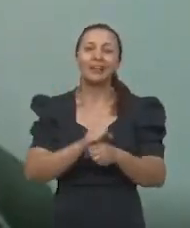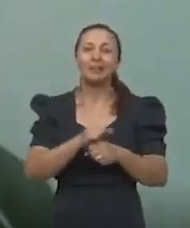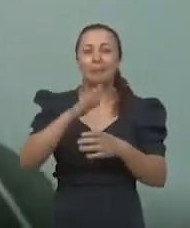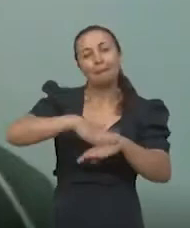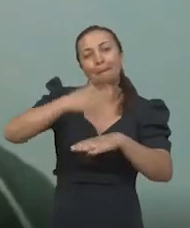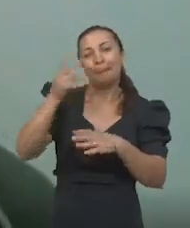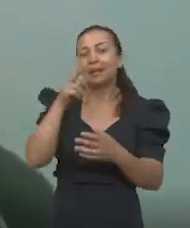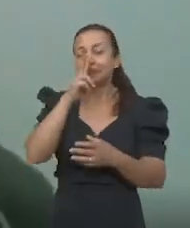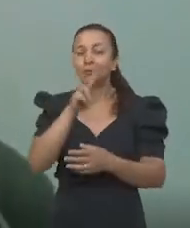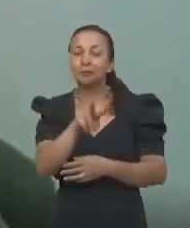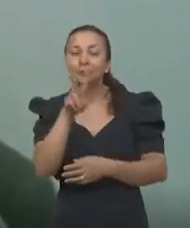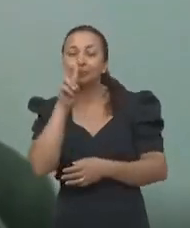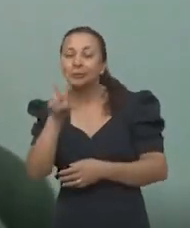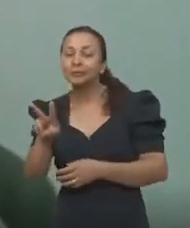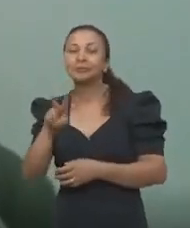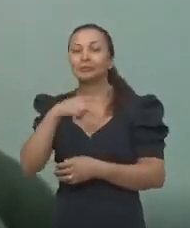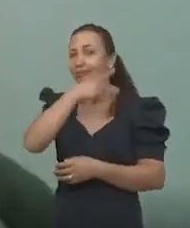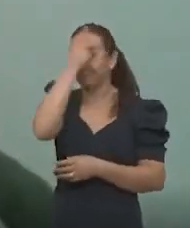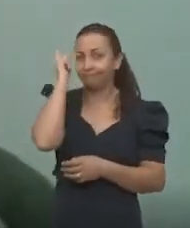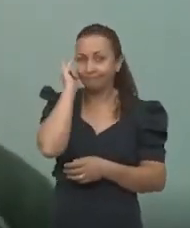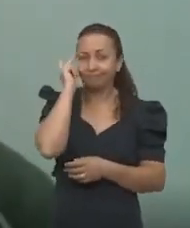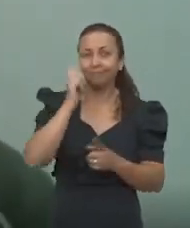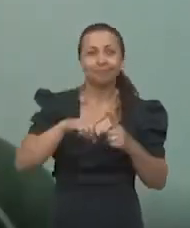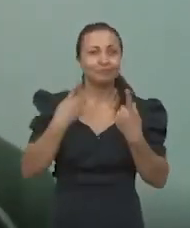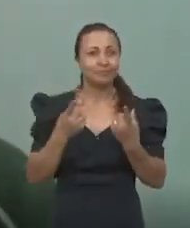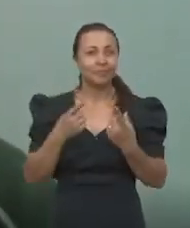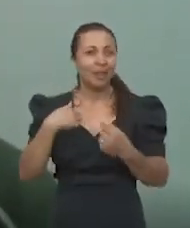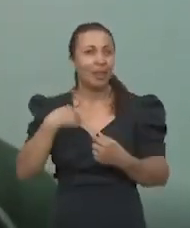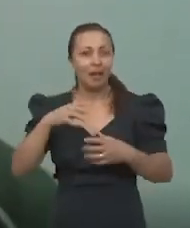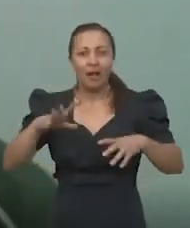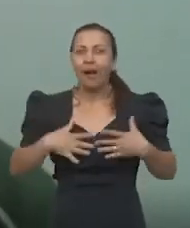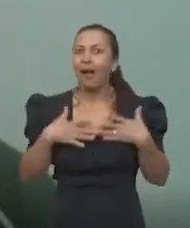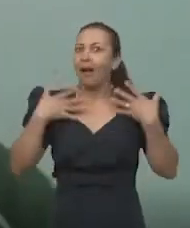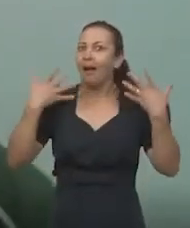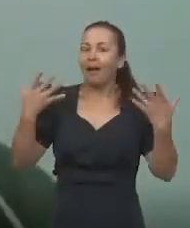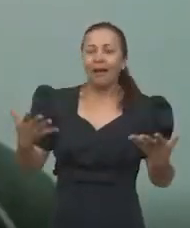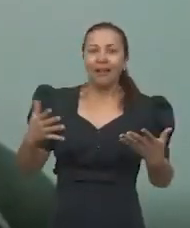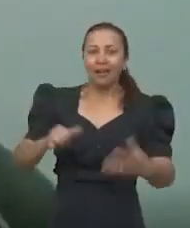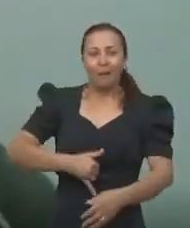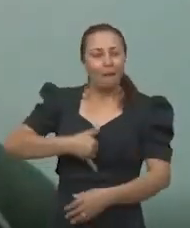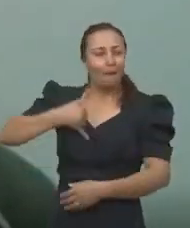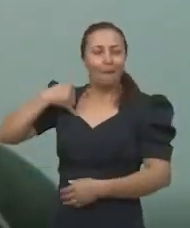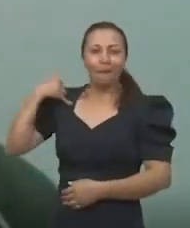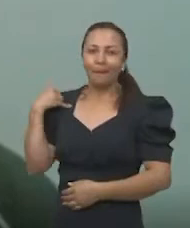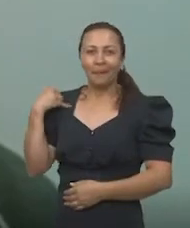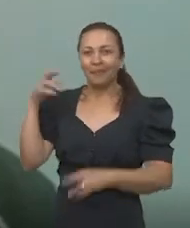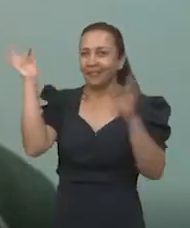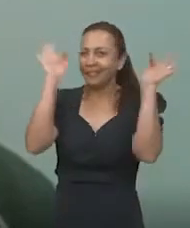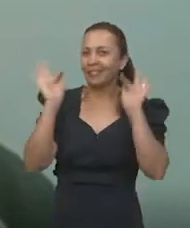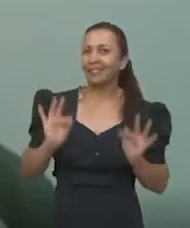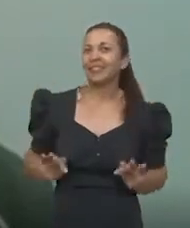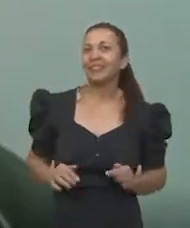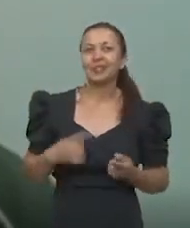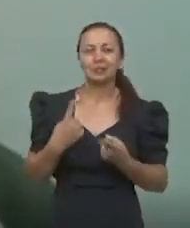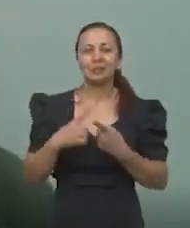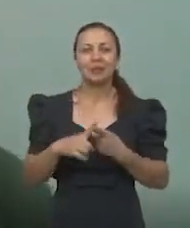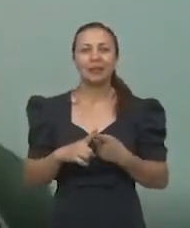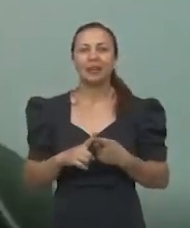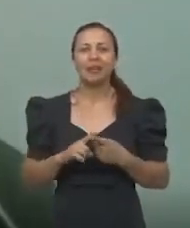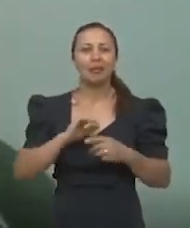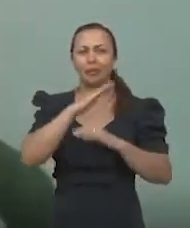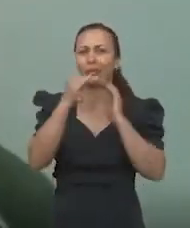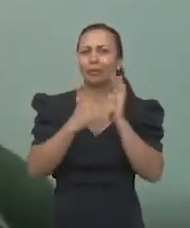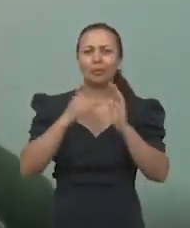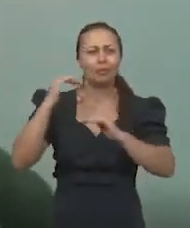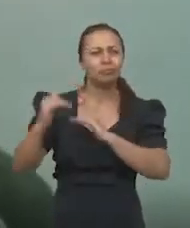mais espaço na mídia, enfim, no cotidiano das pessoas. Mas foi uma grande honra para mim, né? Que ficou como se fosse um coroamento de todo